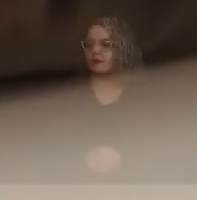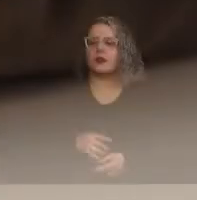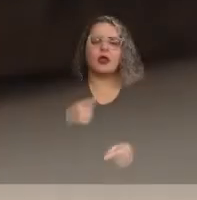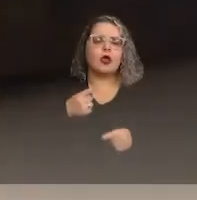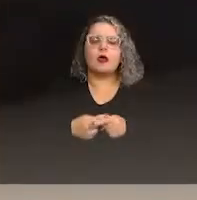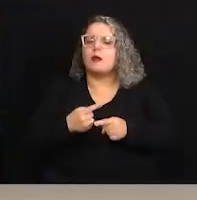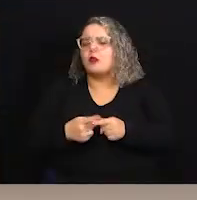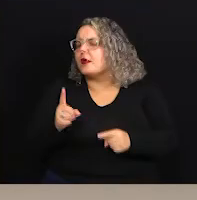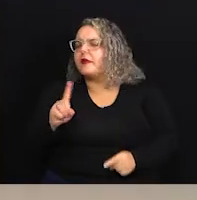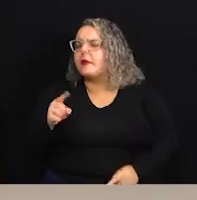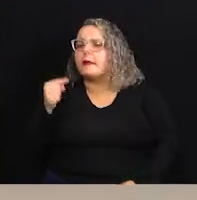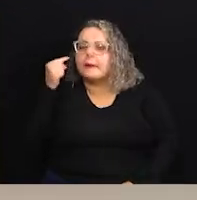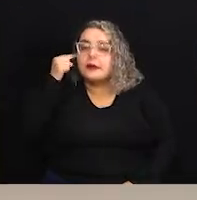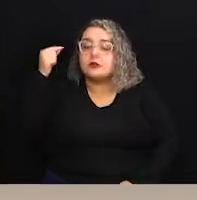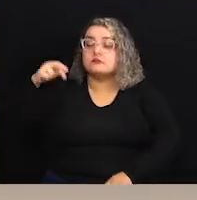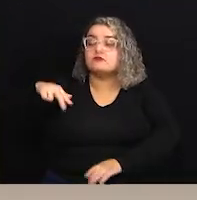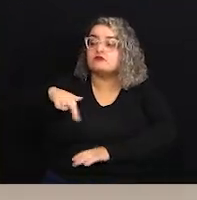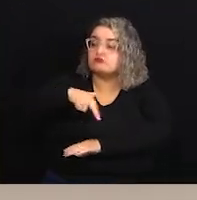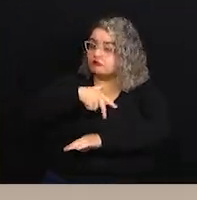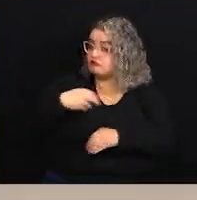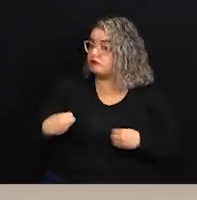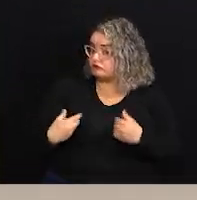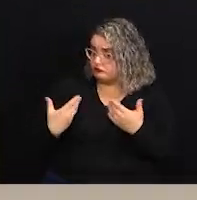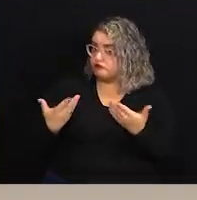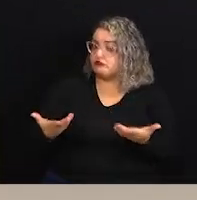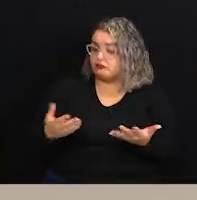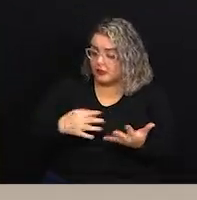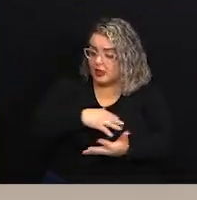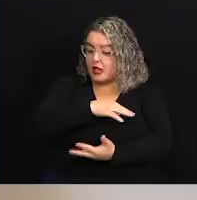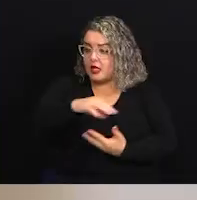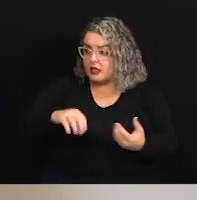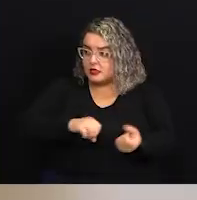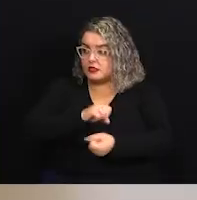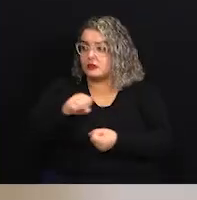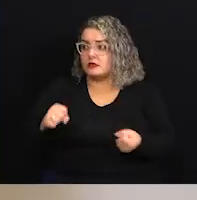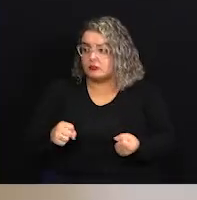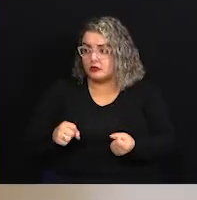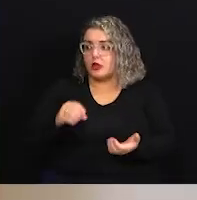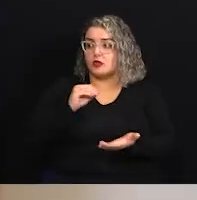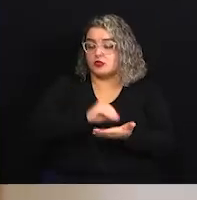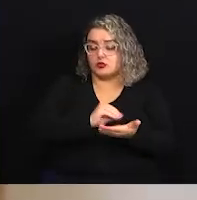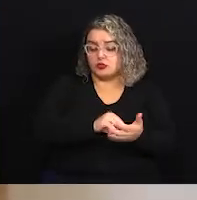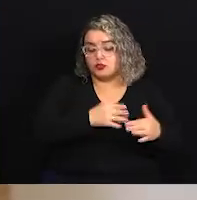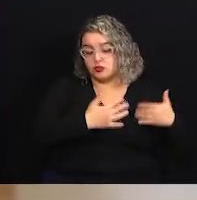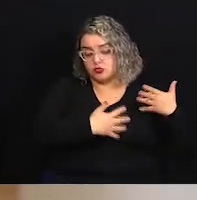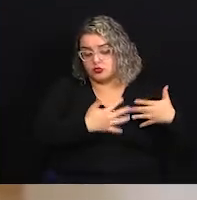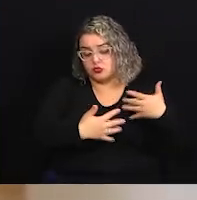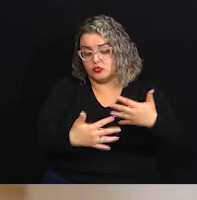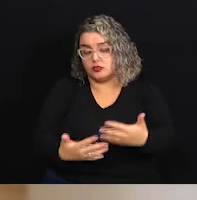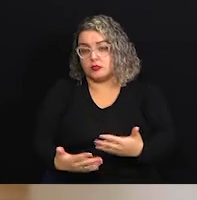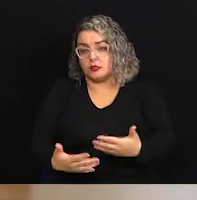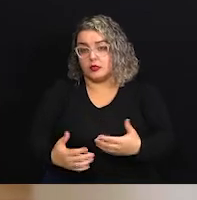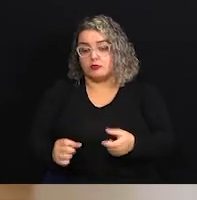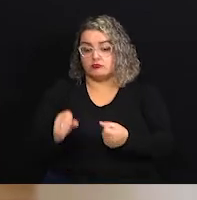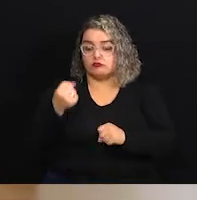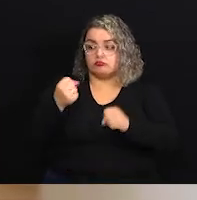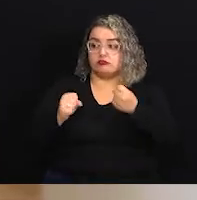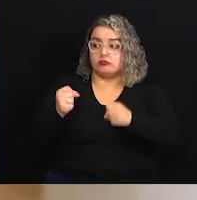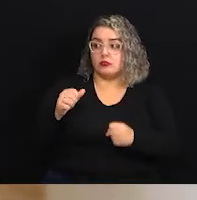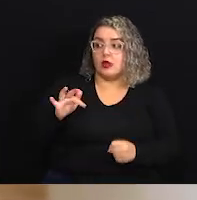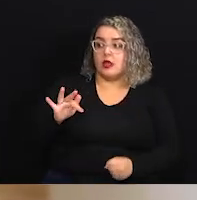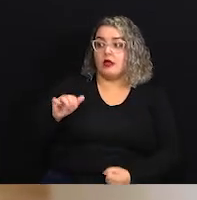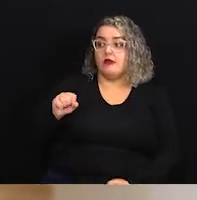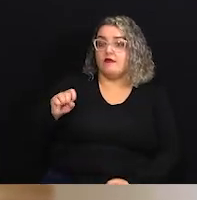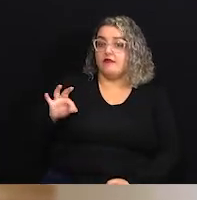Por que não pensar na moda dando a sua contribuição na sustentabilidade? Nos últimos anos, o avanço da indústria